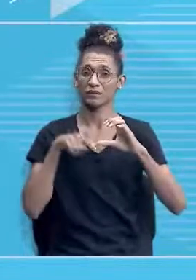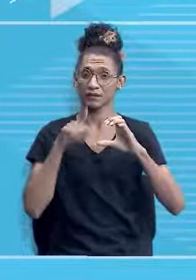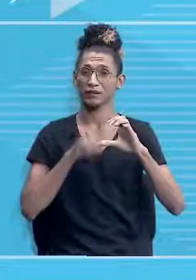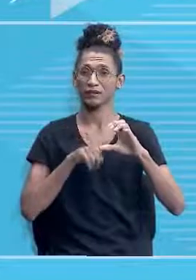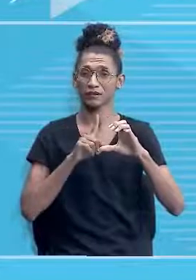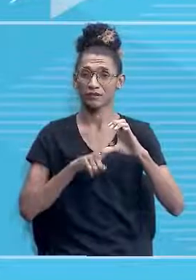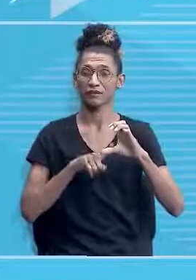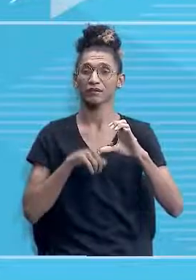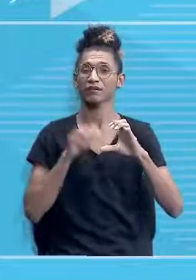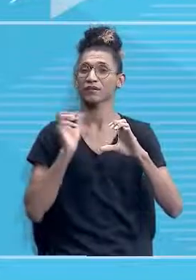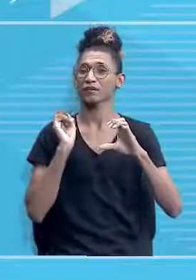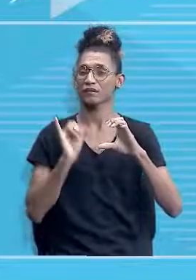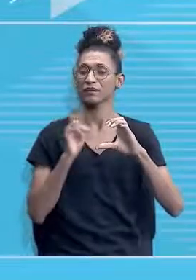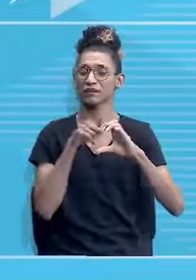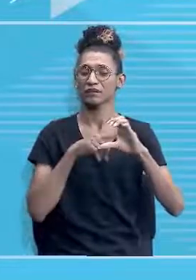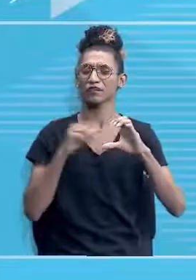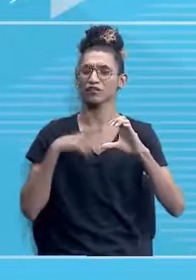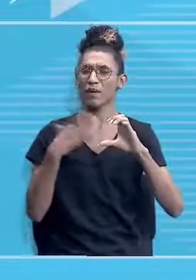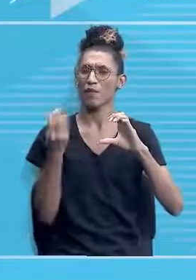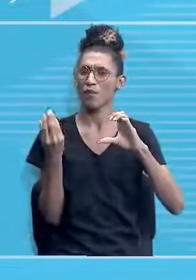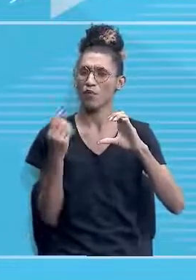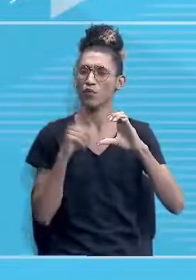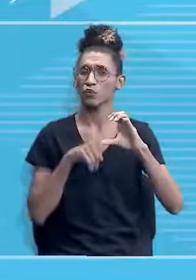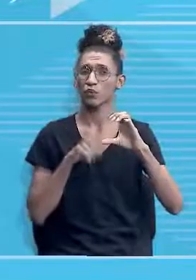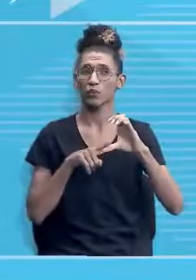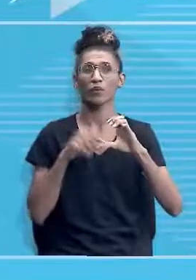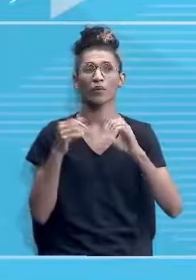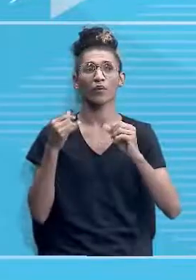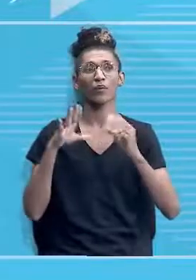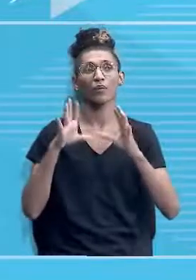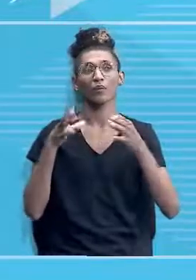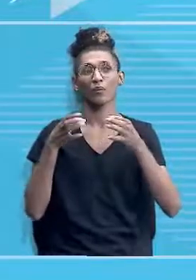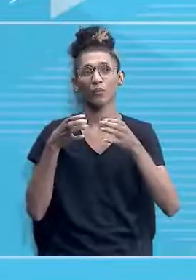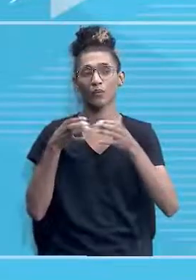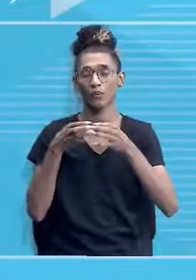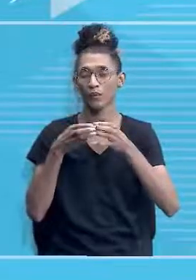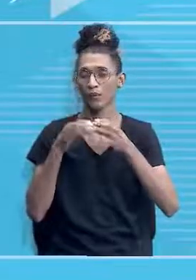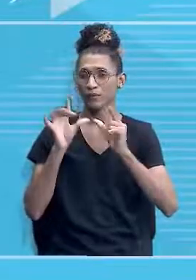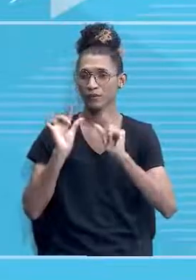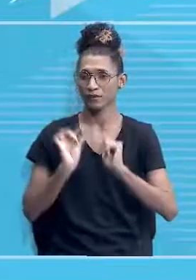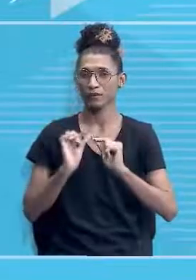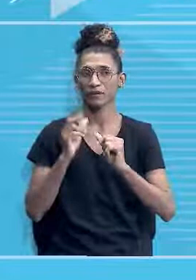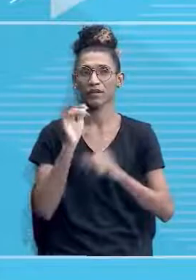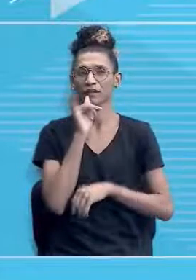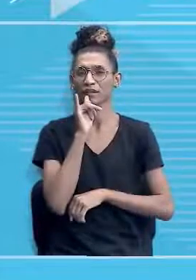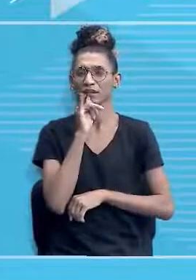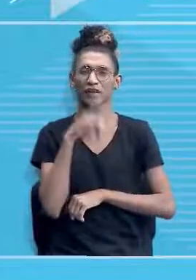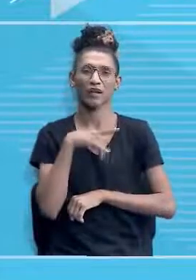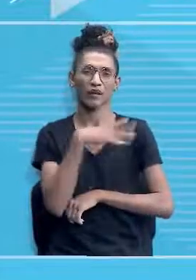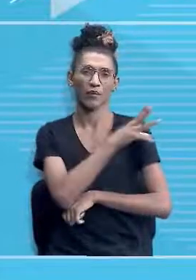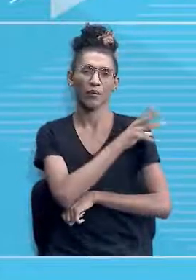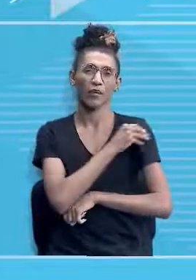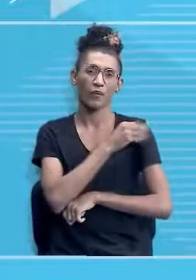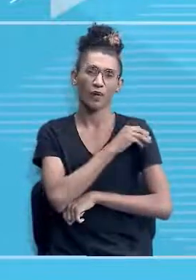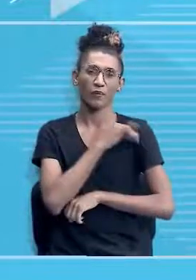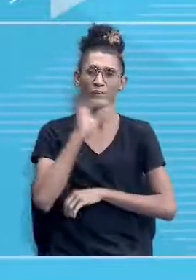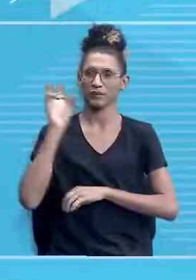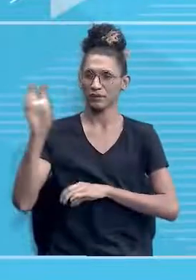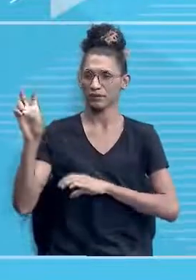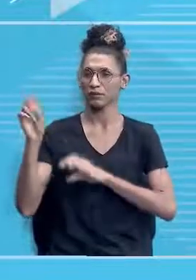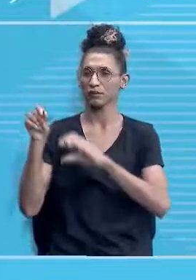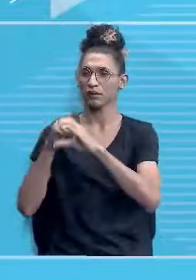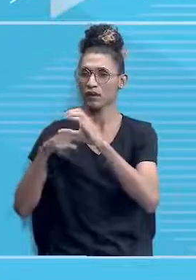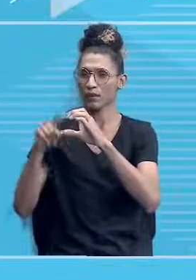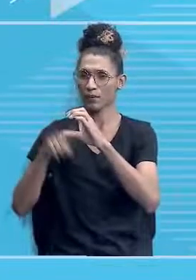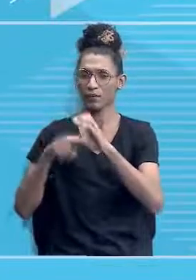maior o número de carbonos menos solúvel é o composto tá se você tem um álcool com cinco carbonos outro